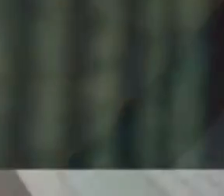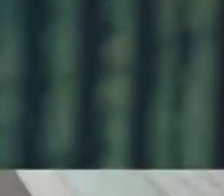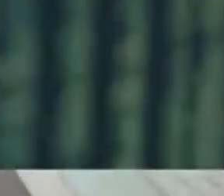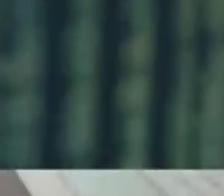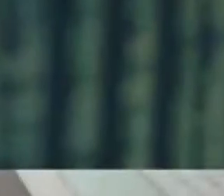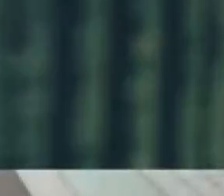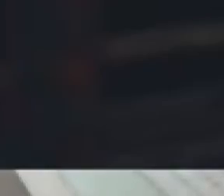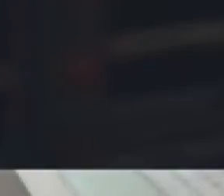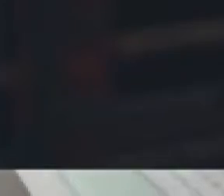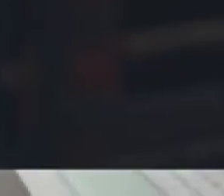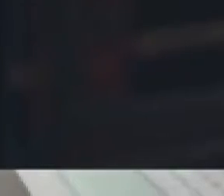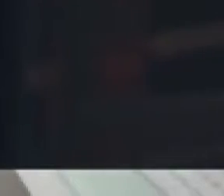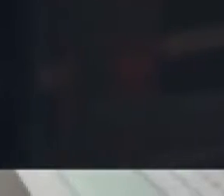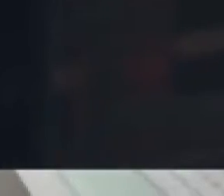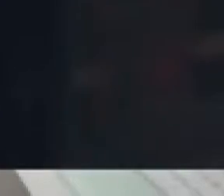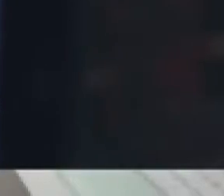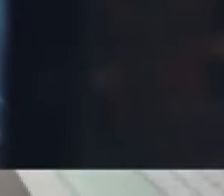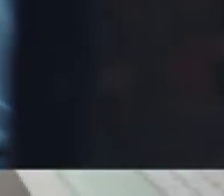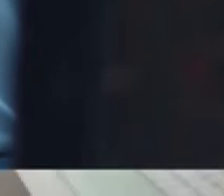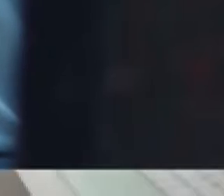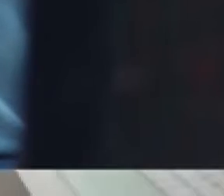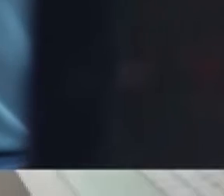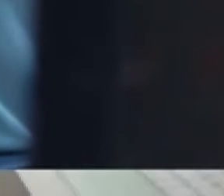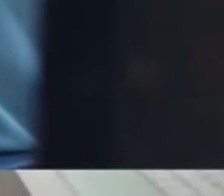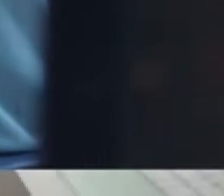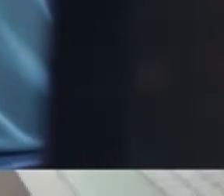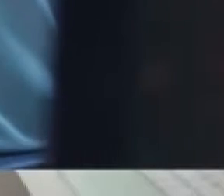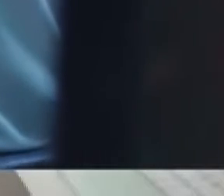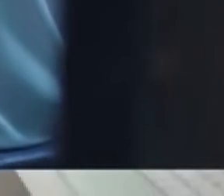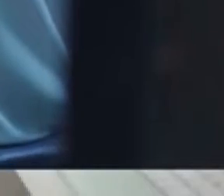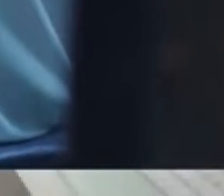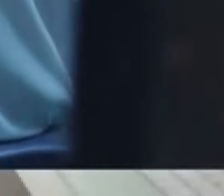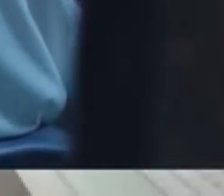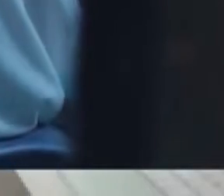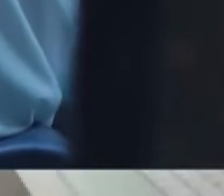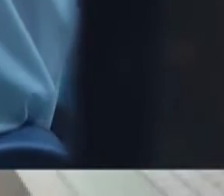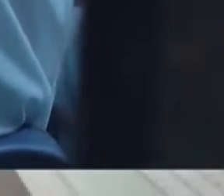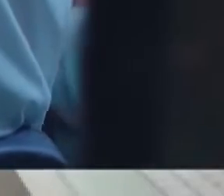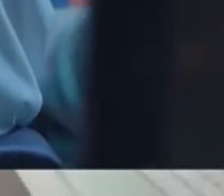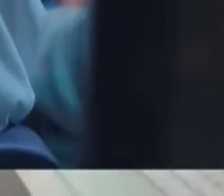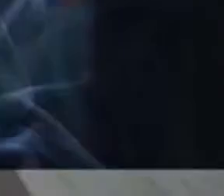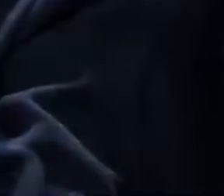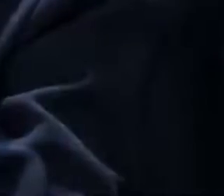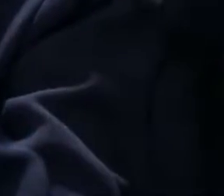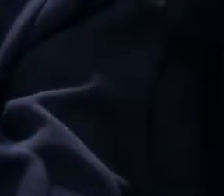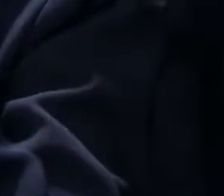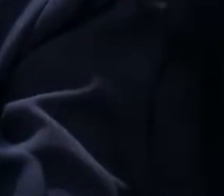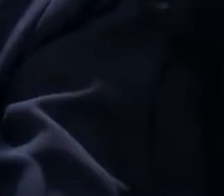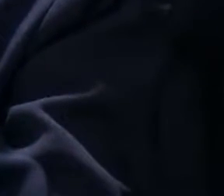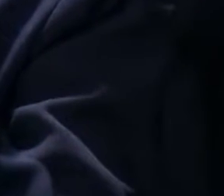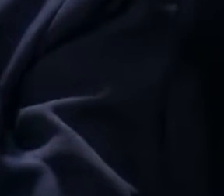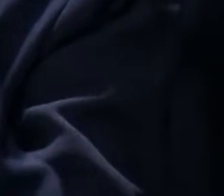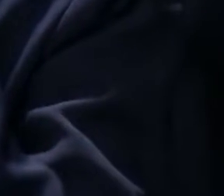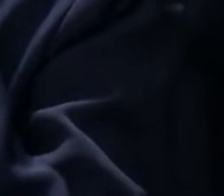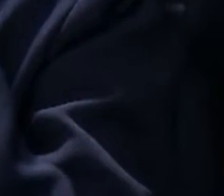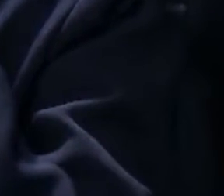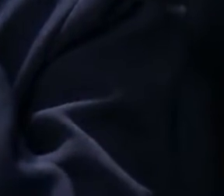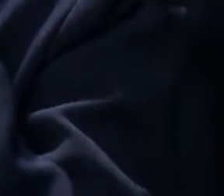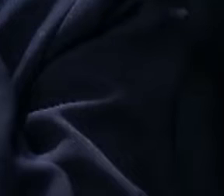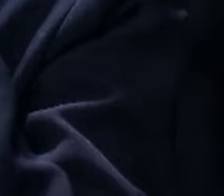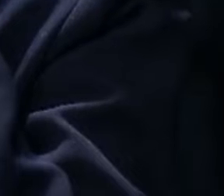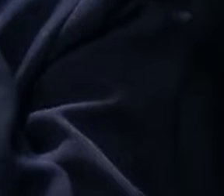como, por exemplo, os fundos, são tributados, o chamado come-cotas,